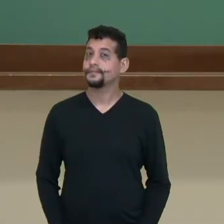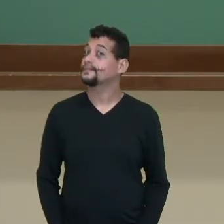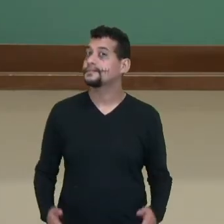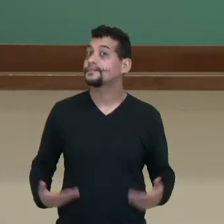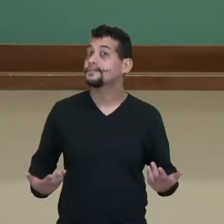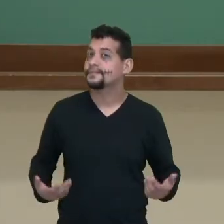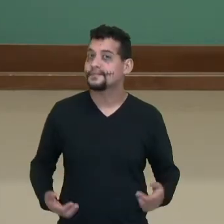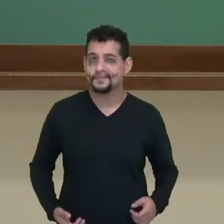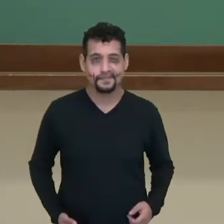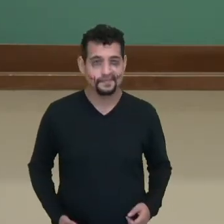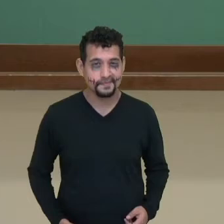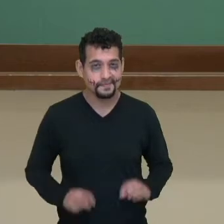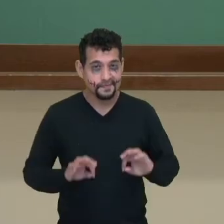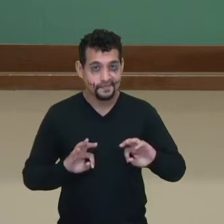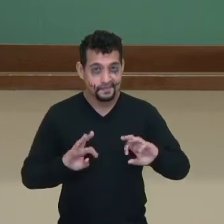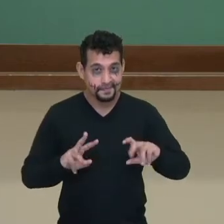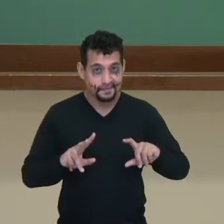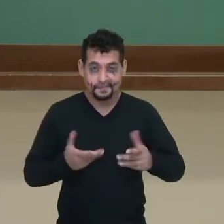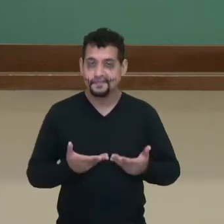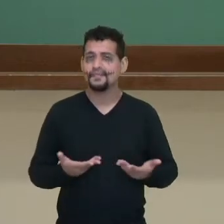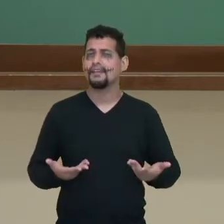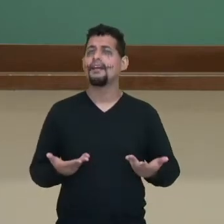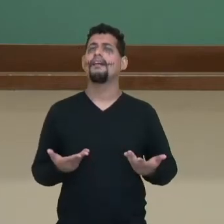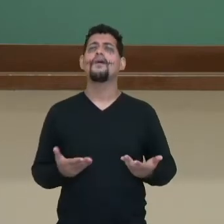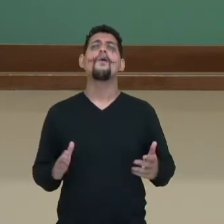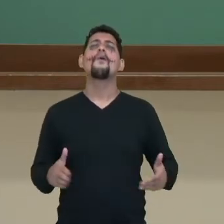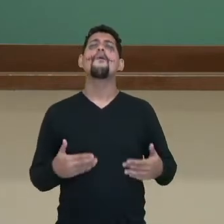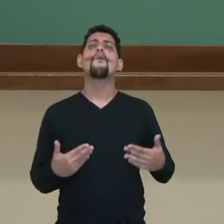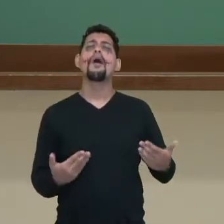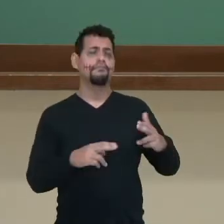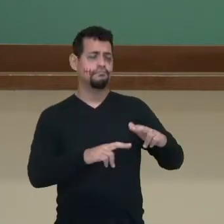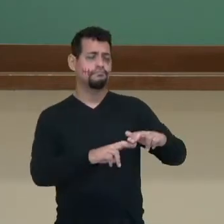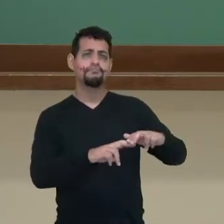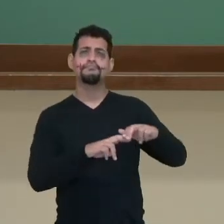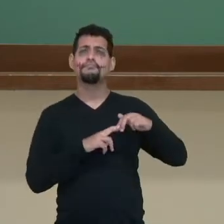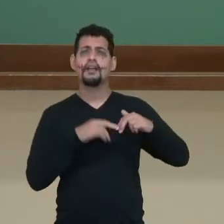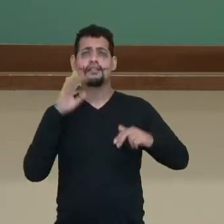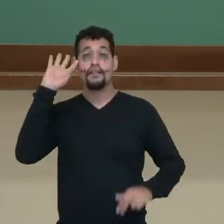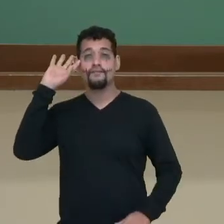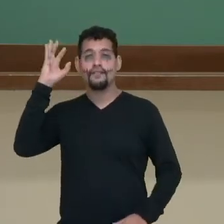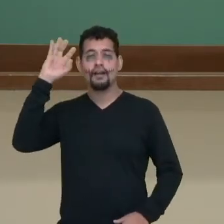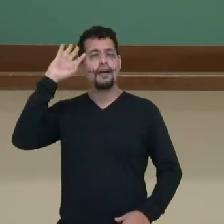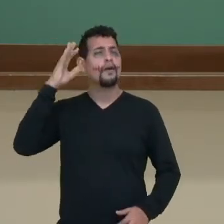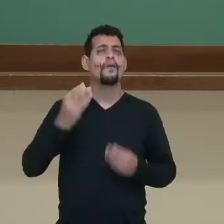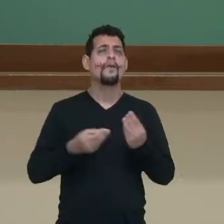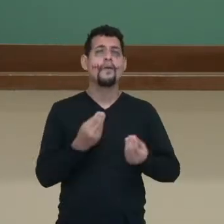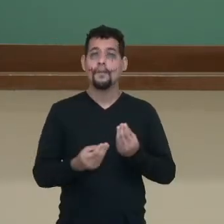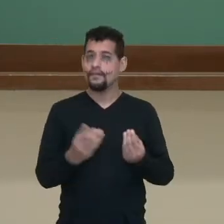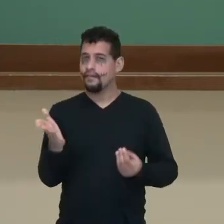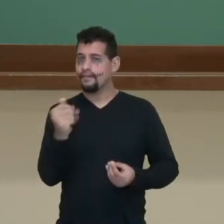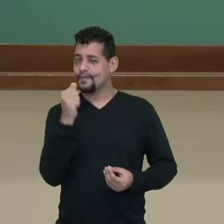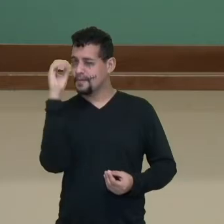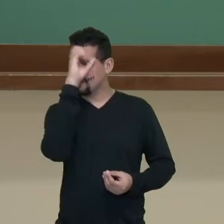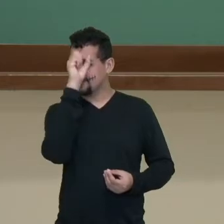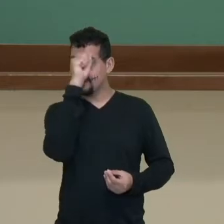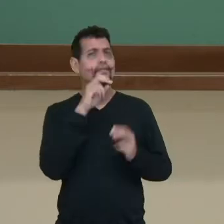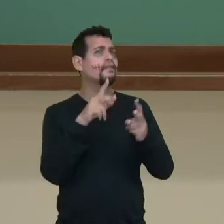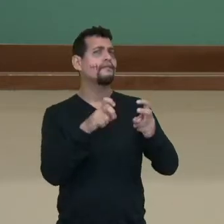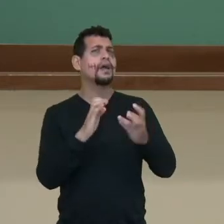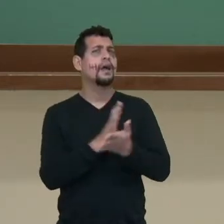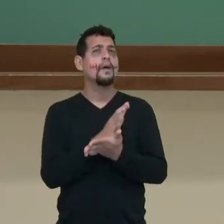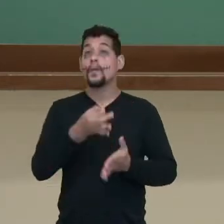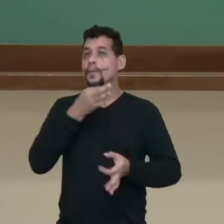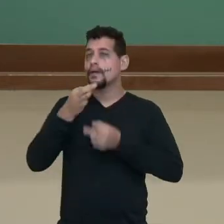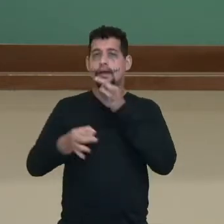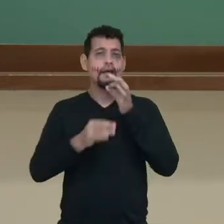E aí, chicos e chicas, qual seria a razão das festas populares? Vamos a ver? Vamos ver uma sugestão